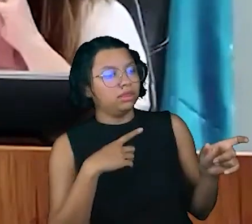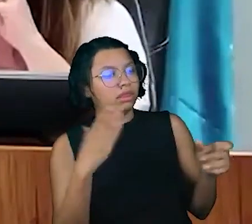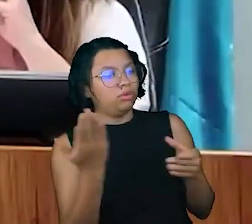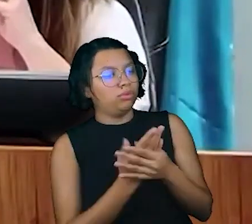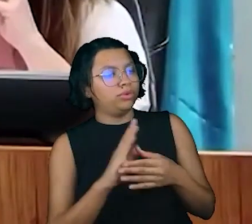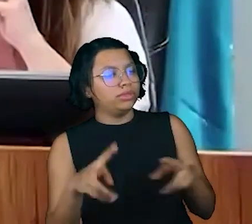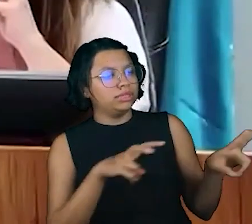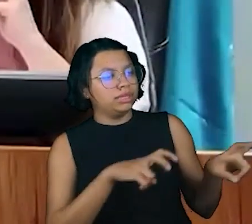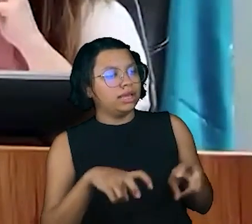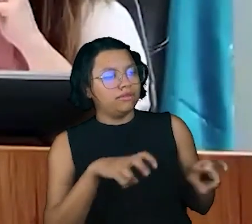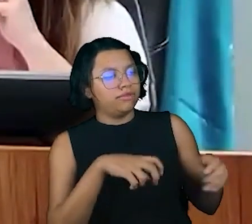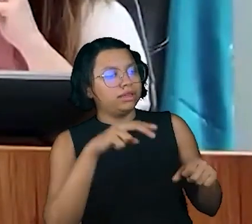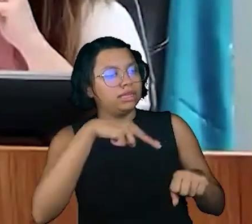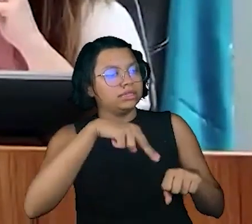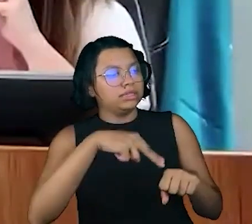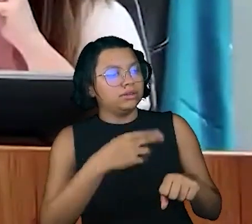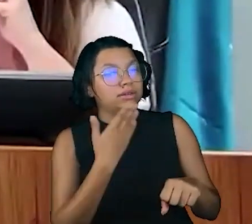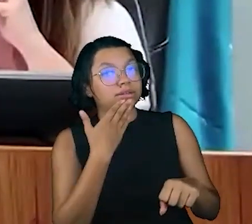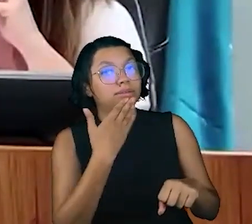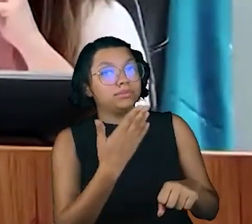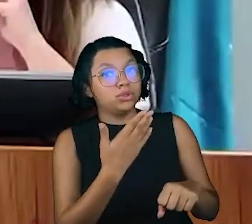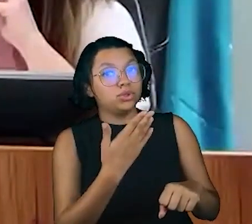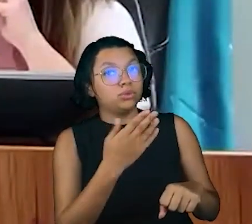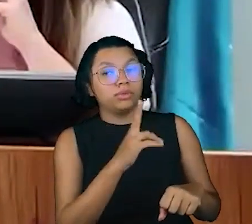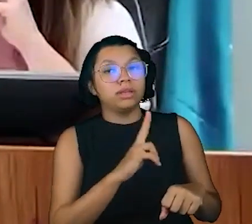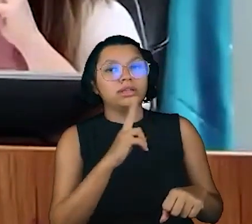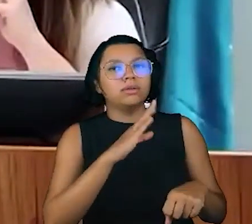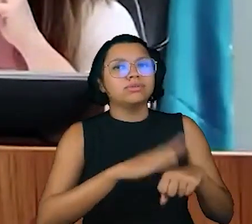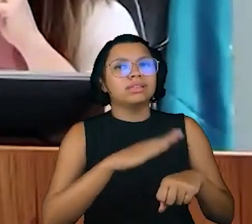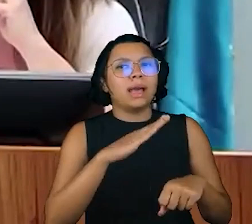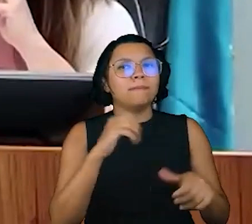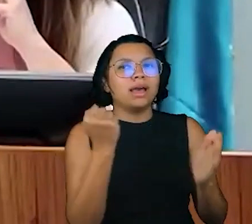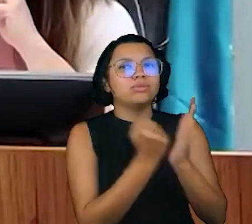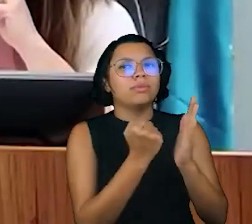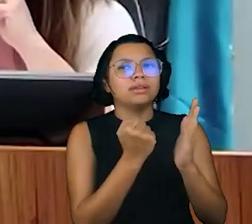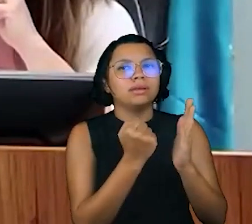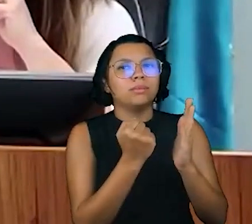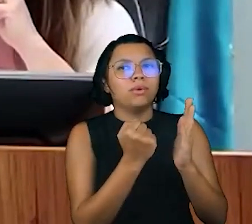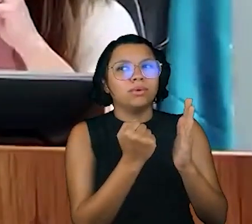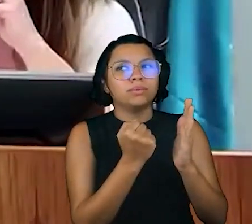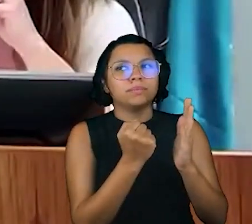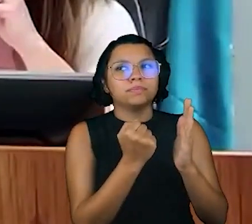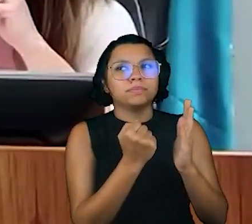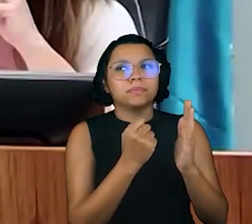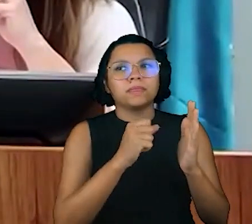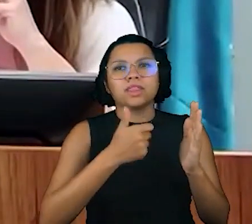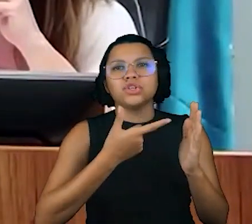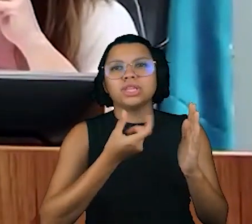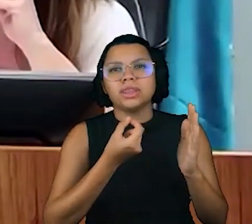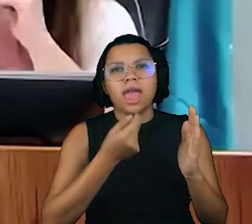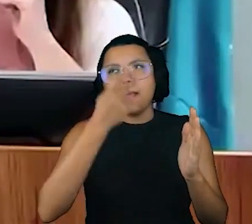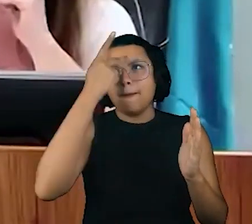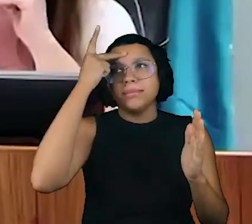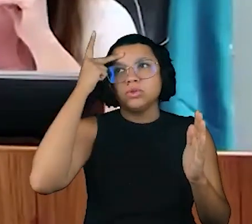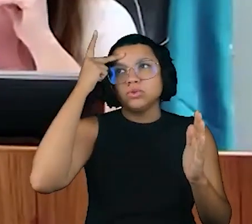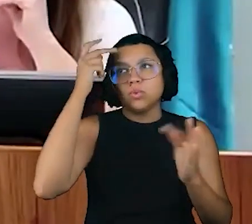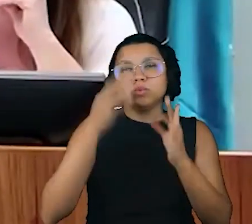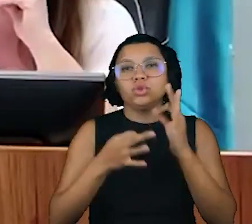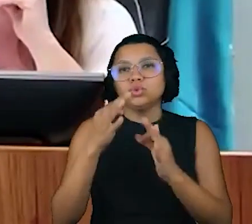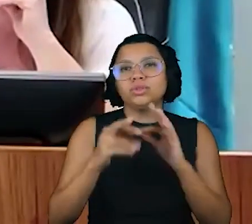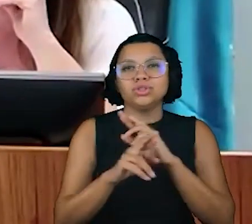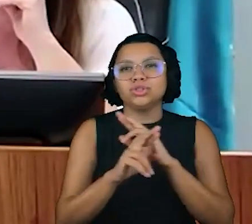está pedindo a indisponibilização do patrimônio de 10 pessoas jurídicas